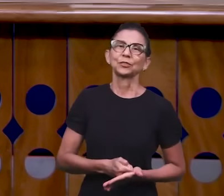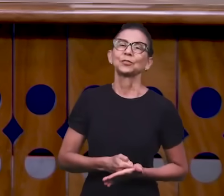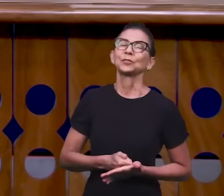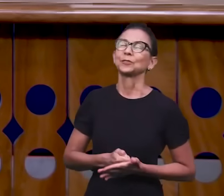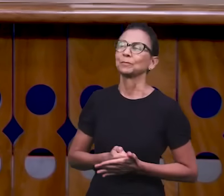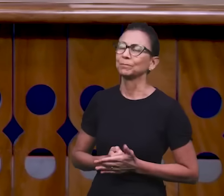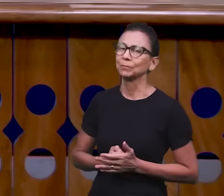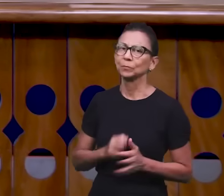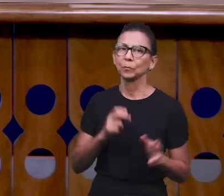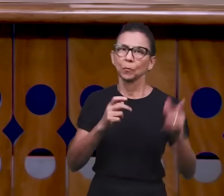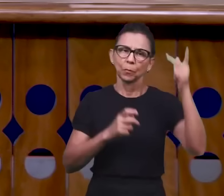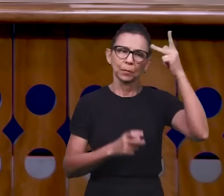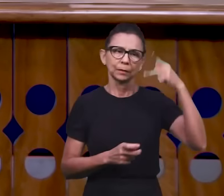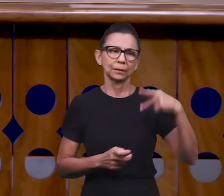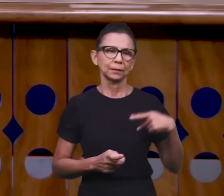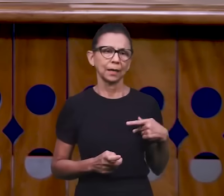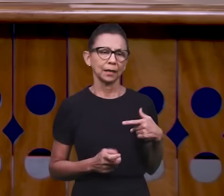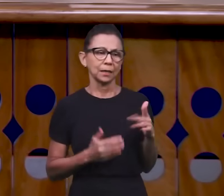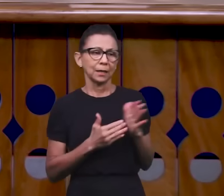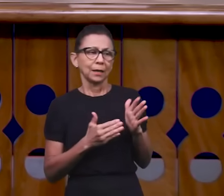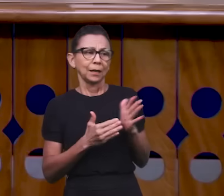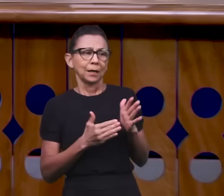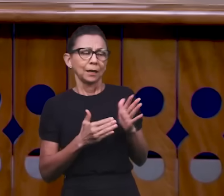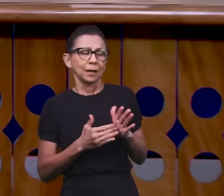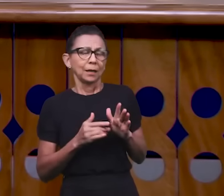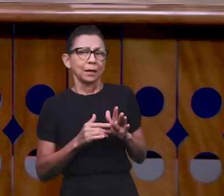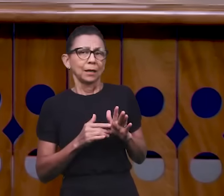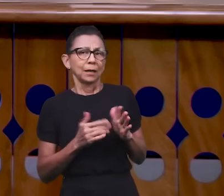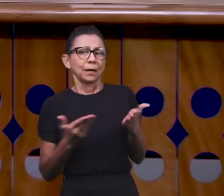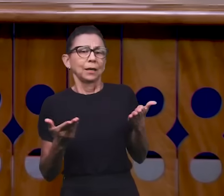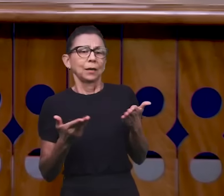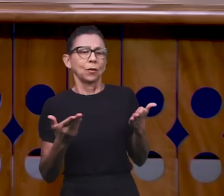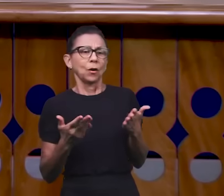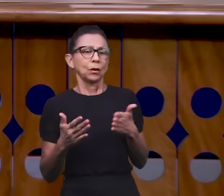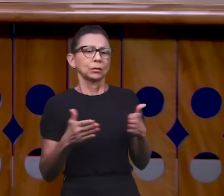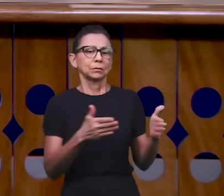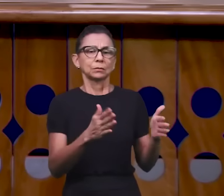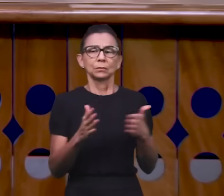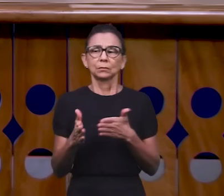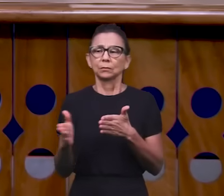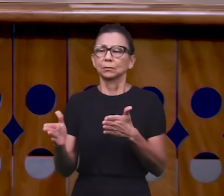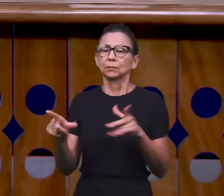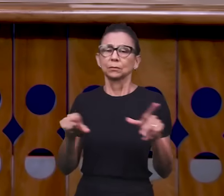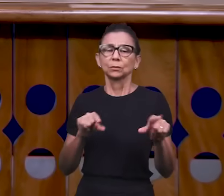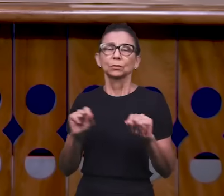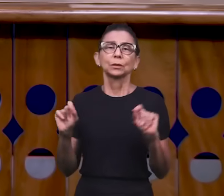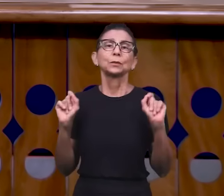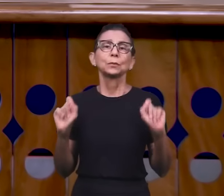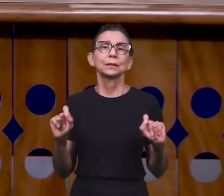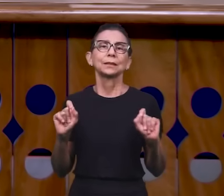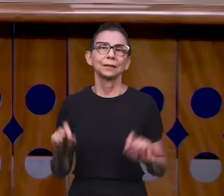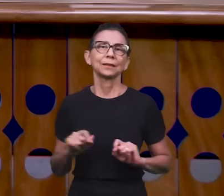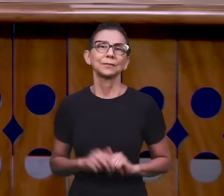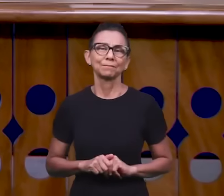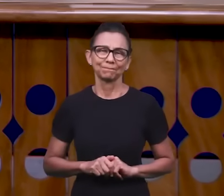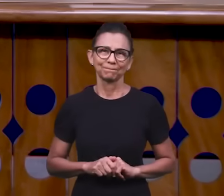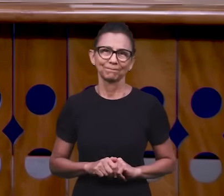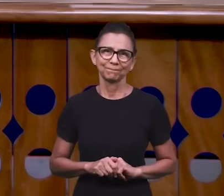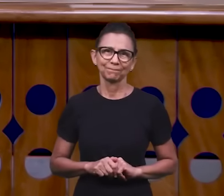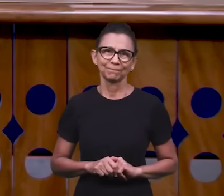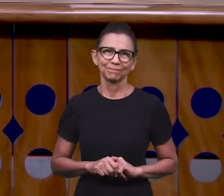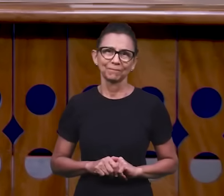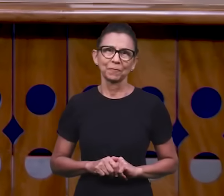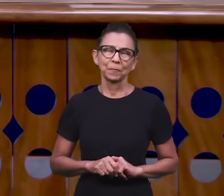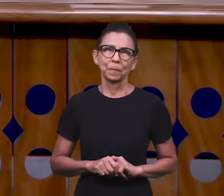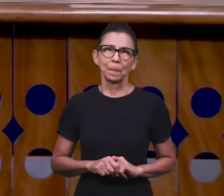está cercado, sem rumo, sem direção, sem saída, sem caminho. É esse o momento do vale da decisão.